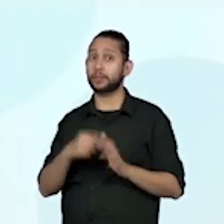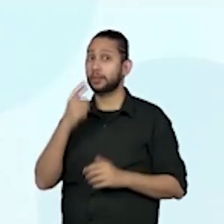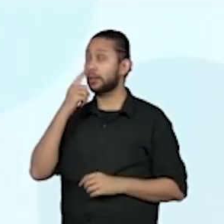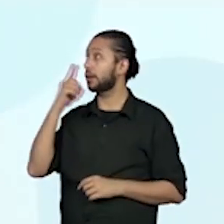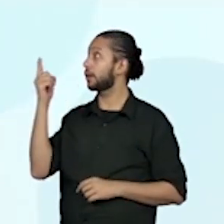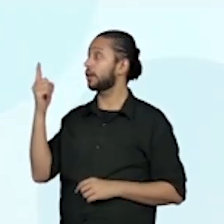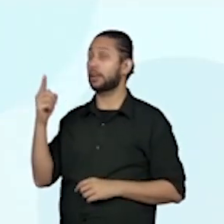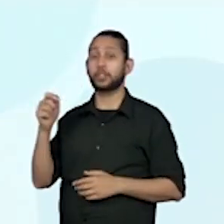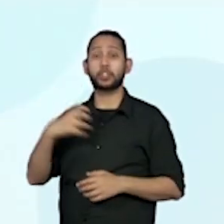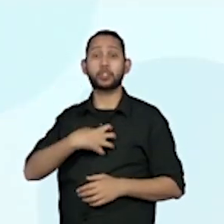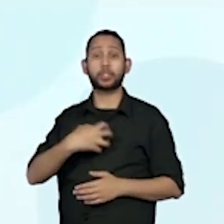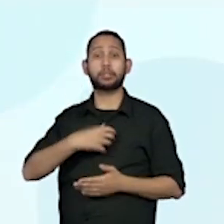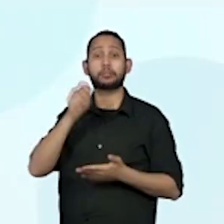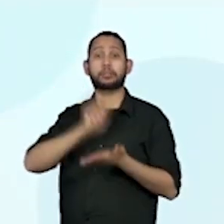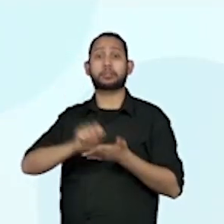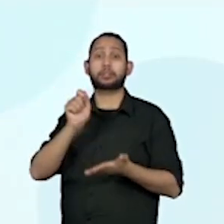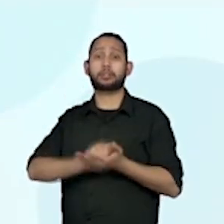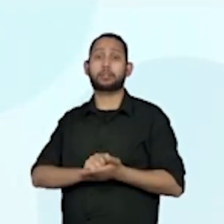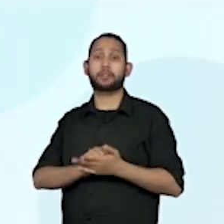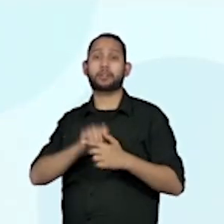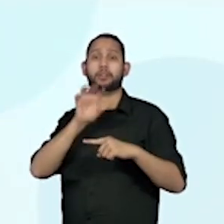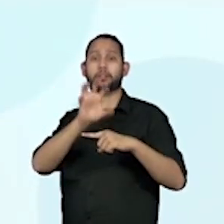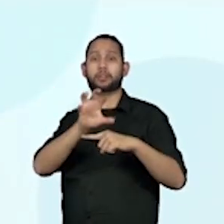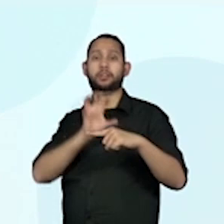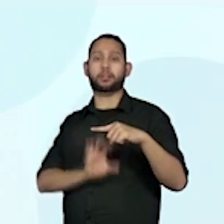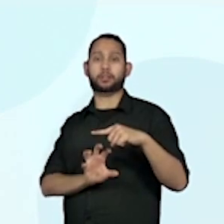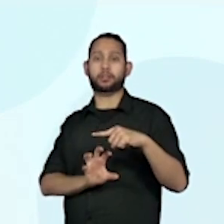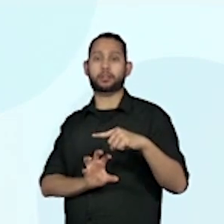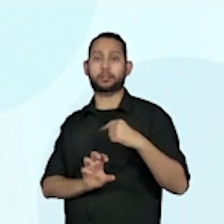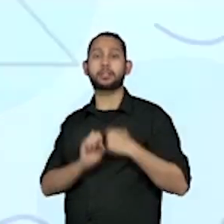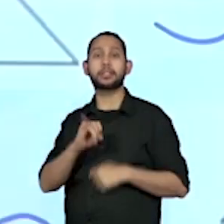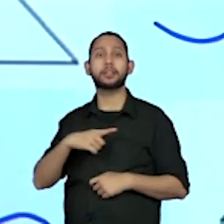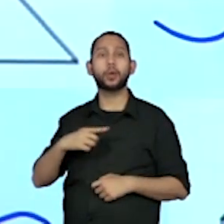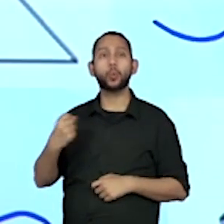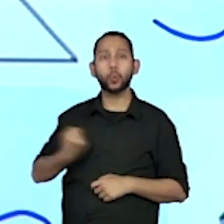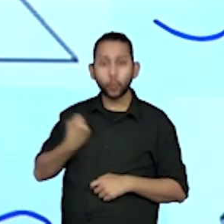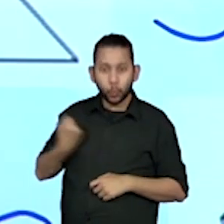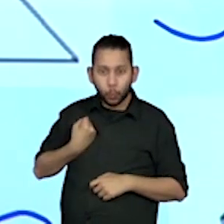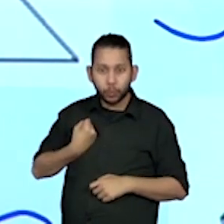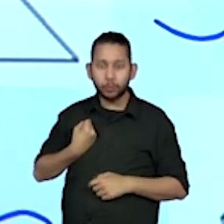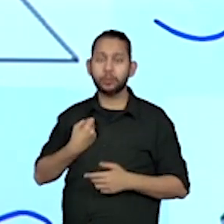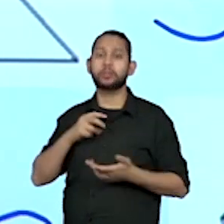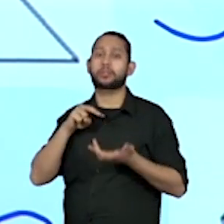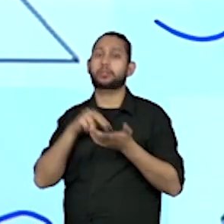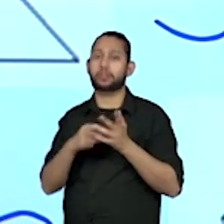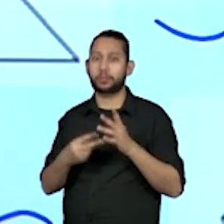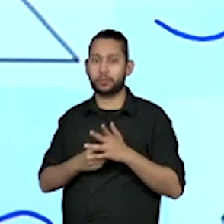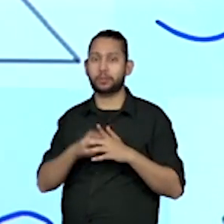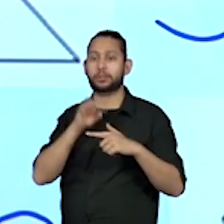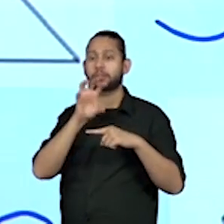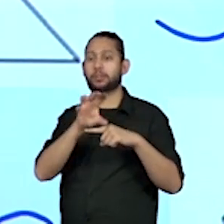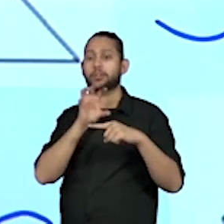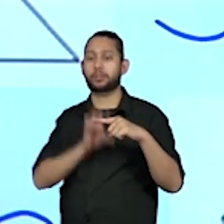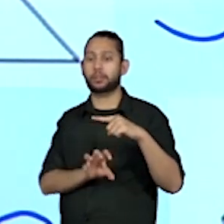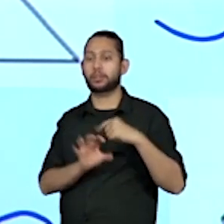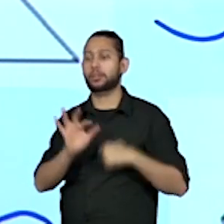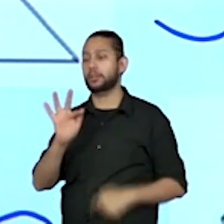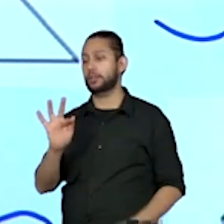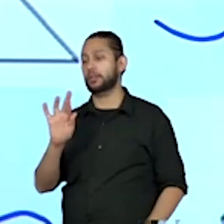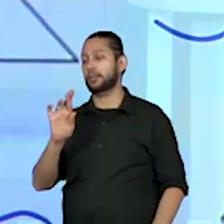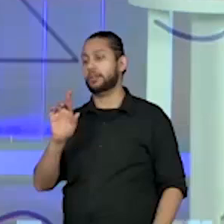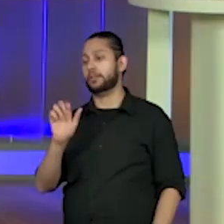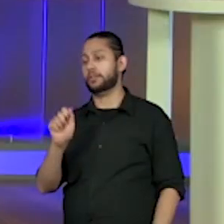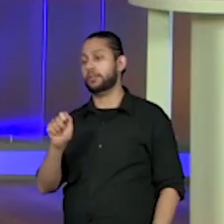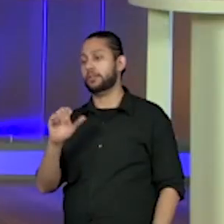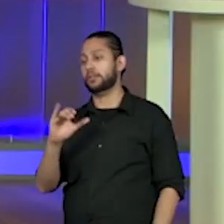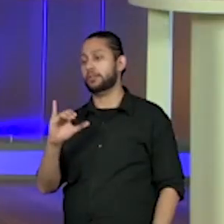ou escrita fracionária. Quando tem aqui o número, é a escrita fracionária. Então, se